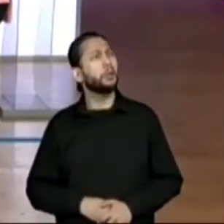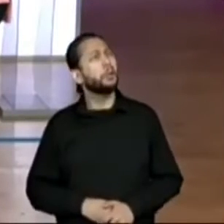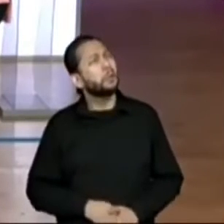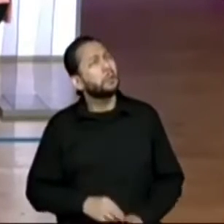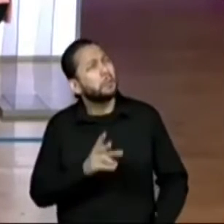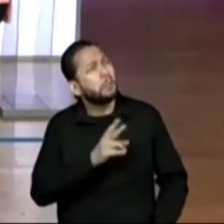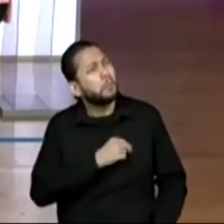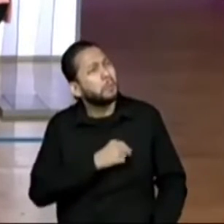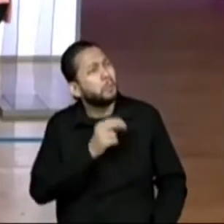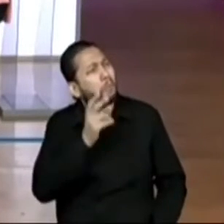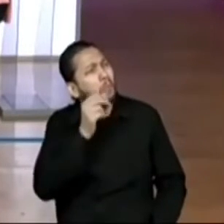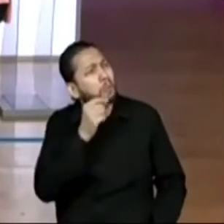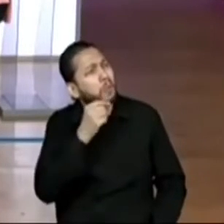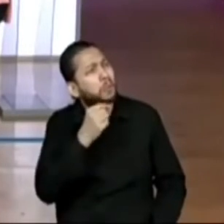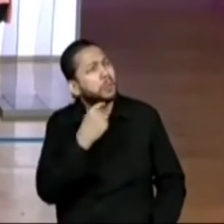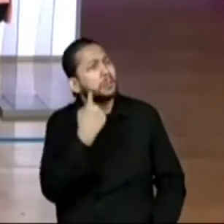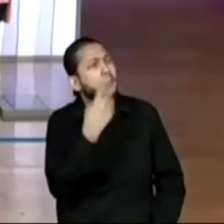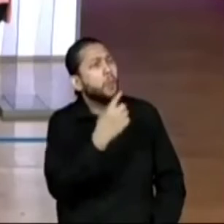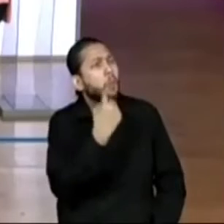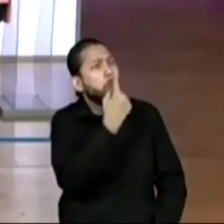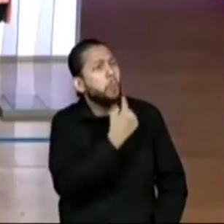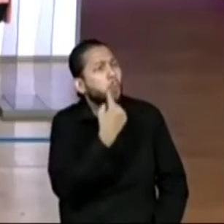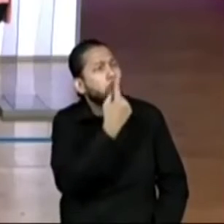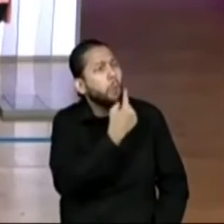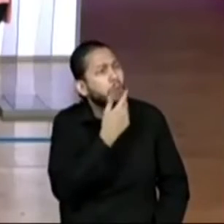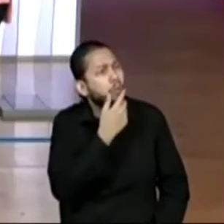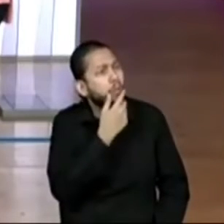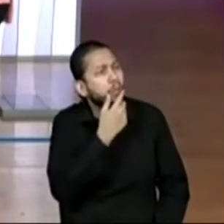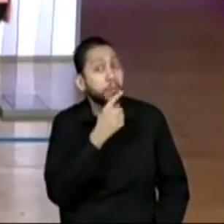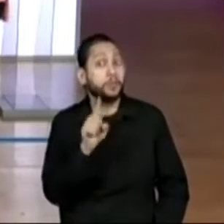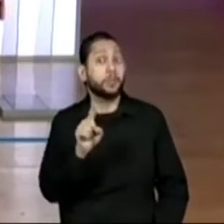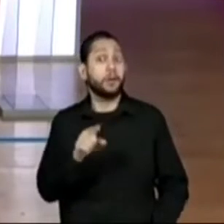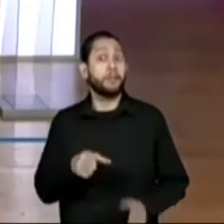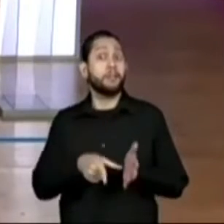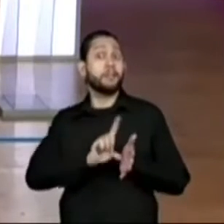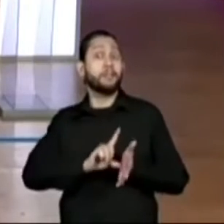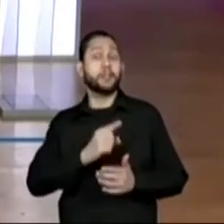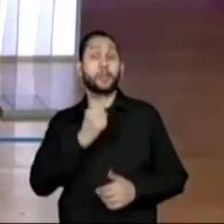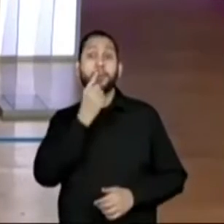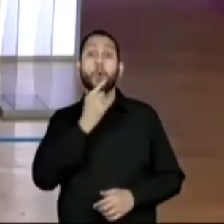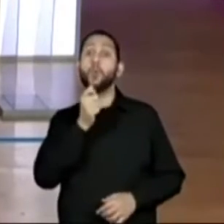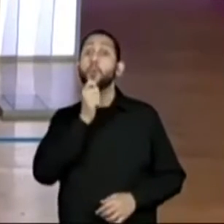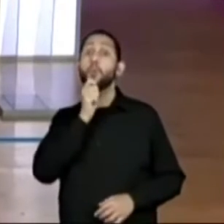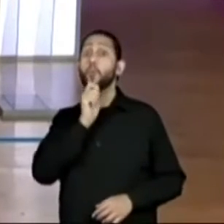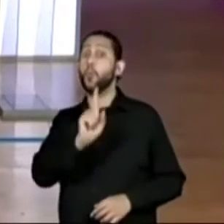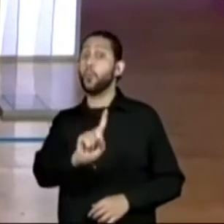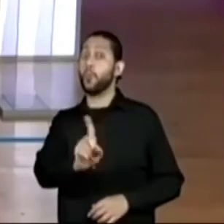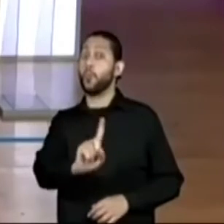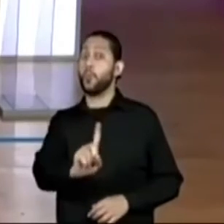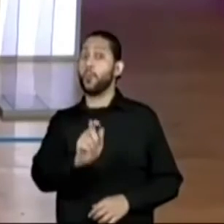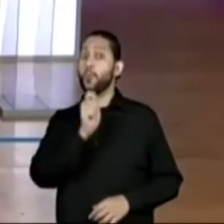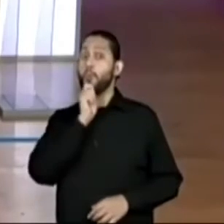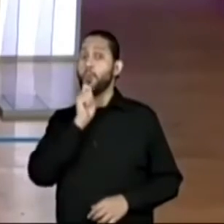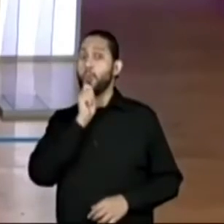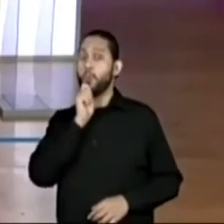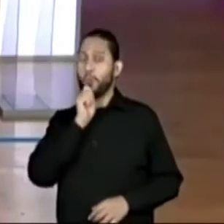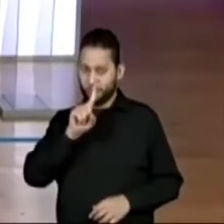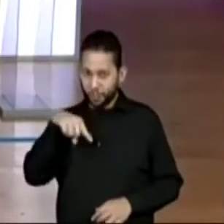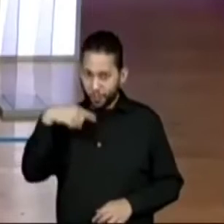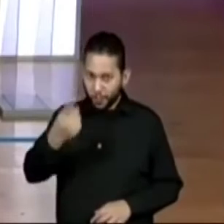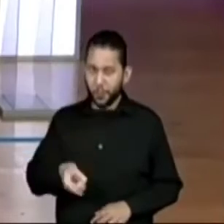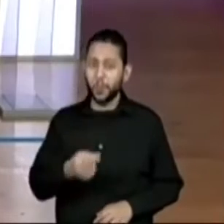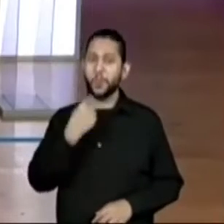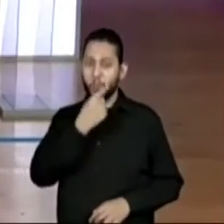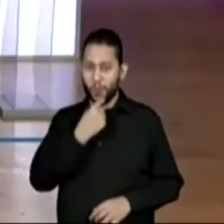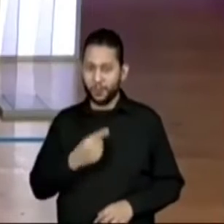tem. Mas antes da boca vem uns outros, né? Ó, a professora Cláudia Vamos guardar mandou. a boca aí, a gente usa ela já já.